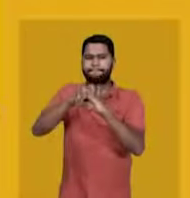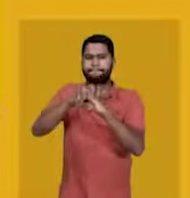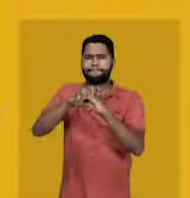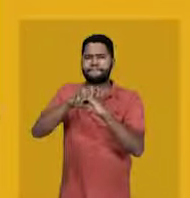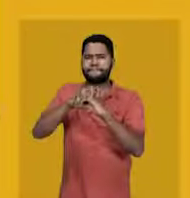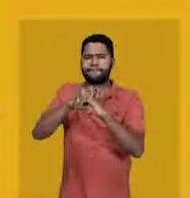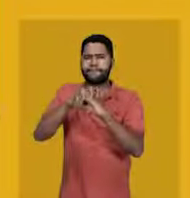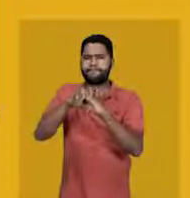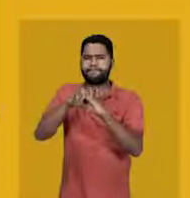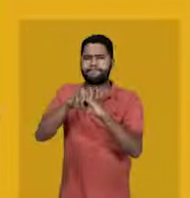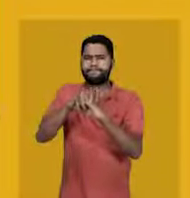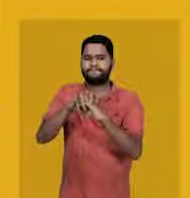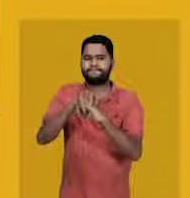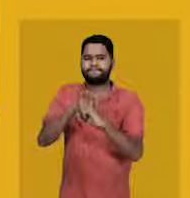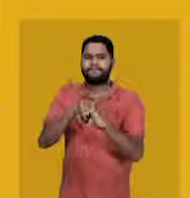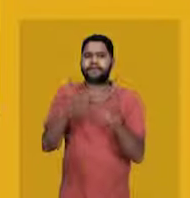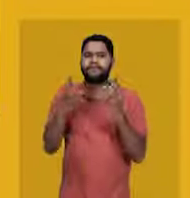rompendo aqui,